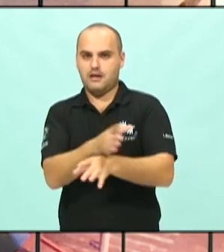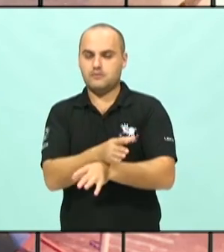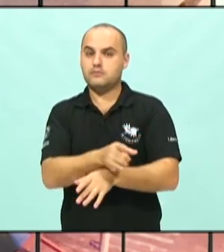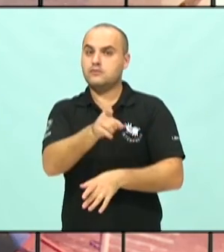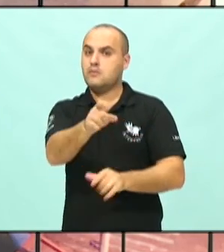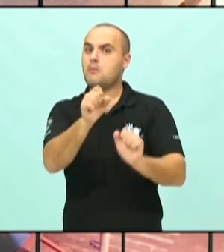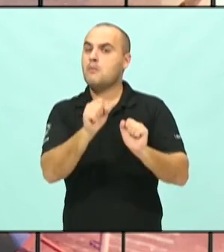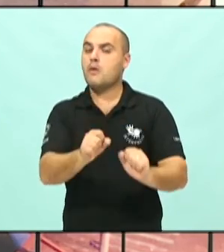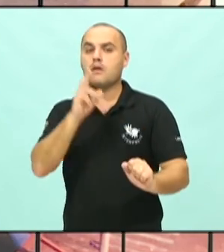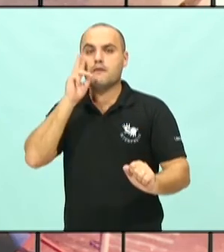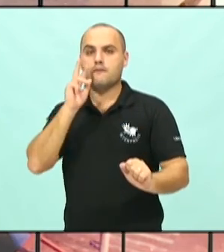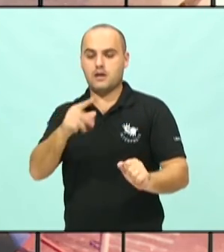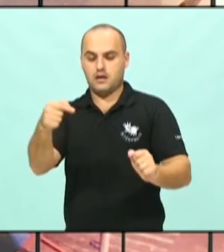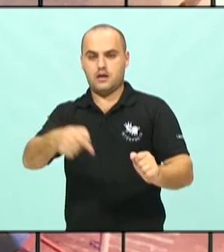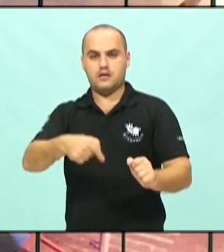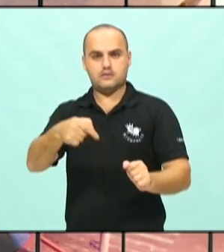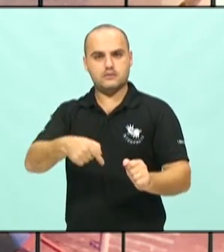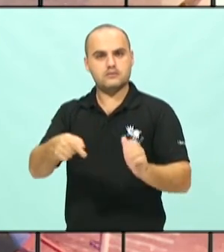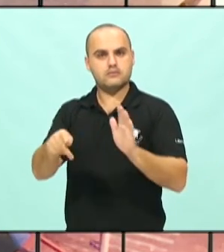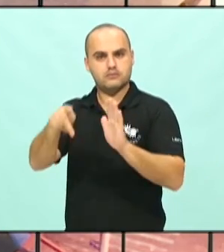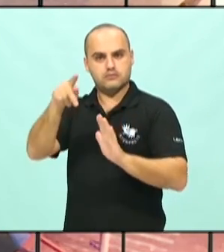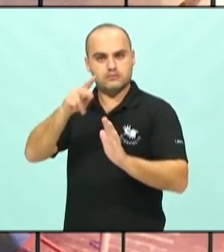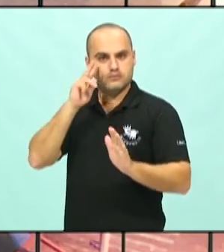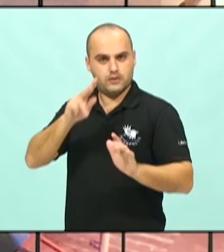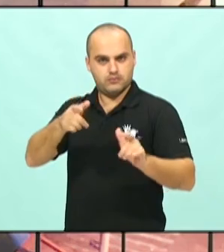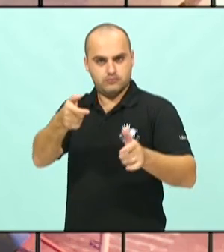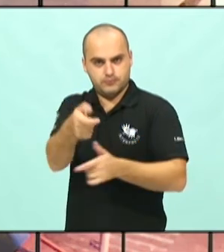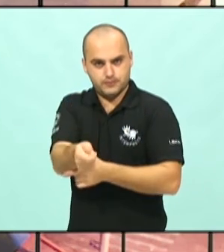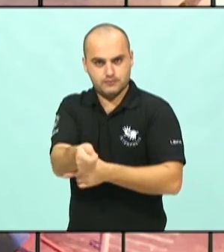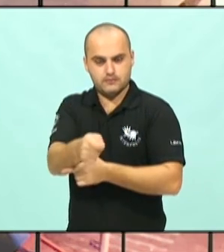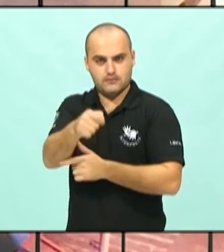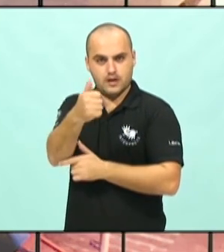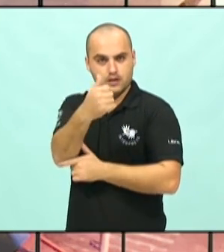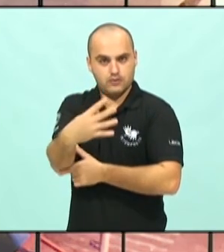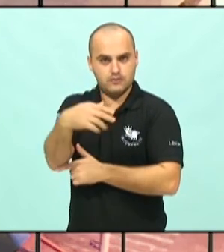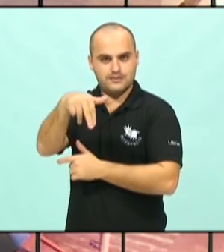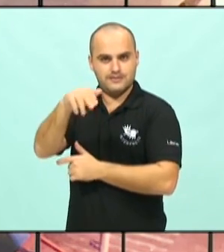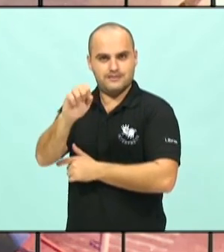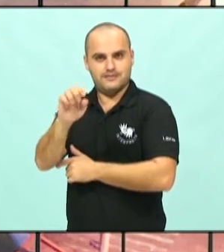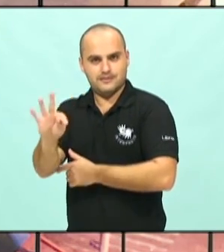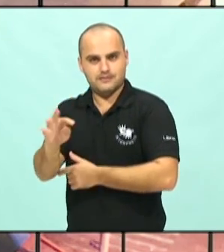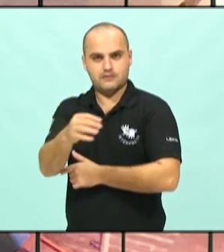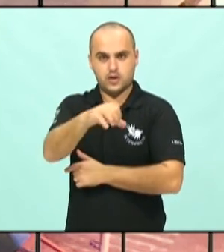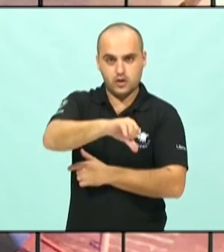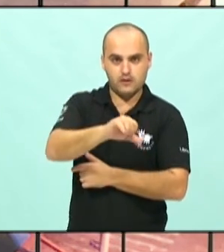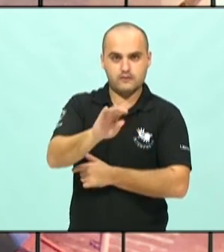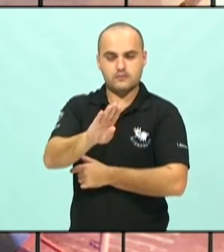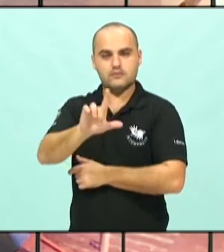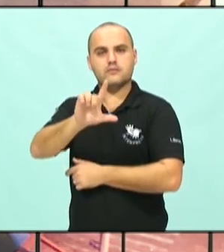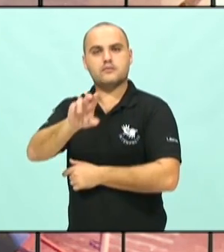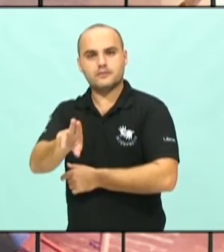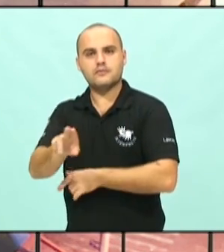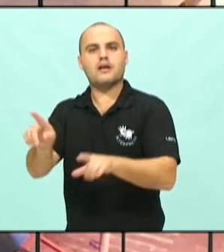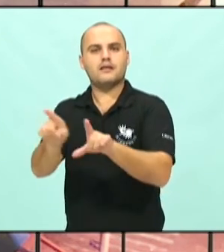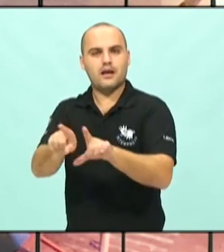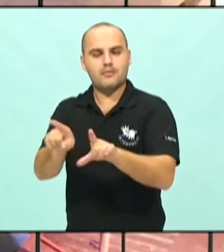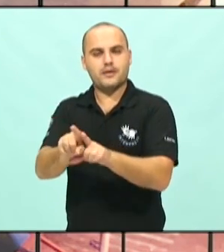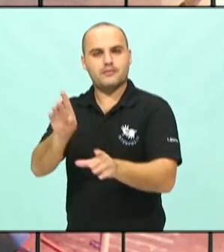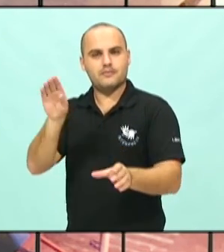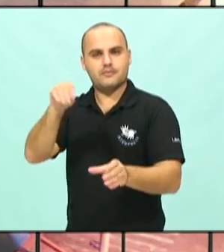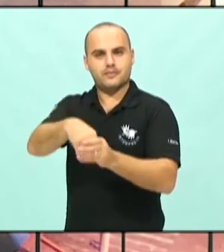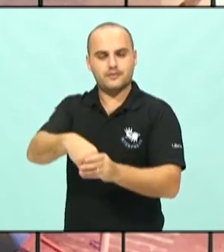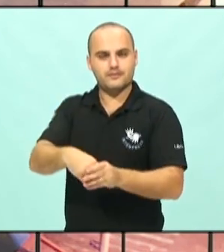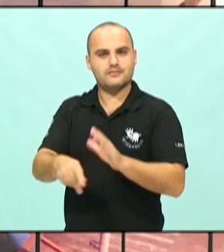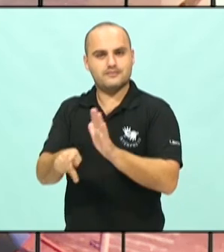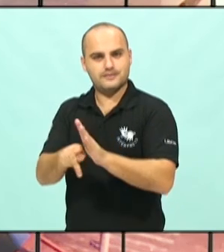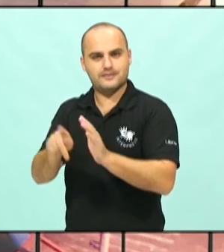pode acompanhar este programa além do canal 14 da NET, do canal 9 da Blue TV, também